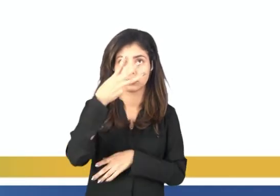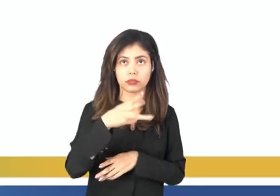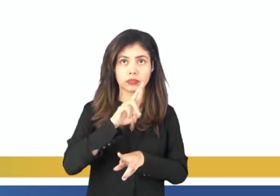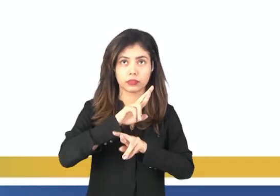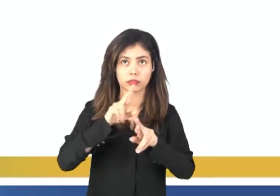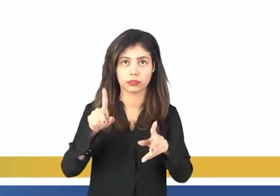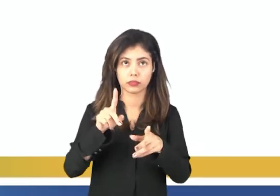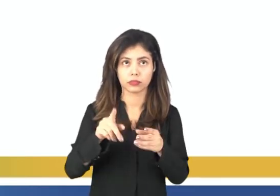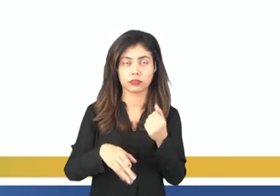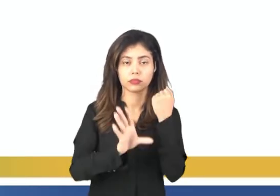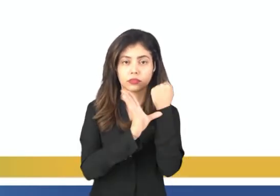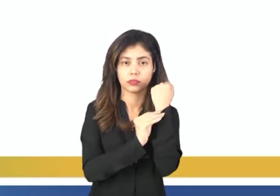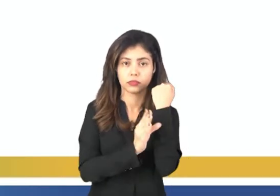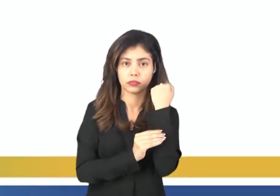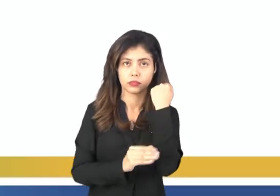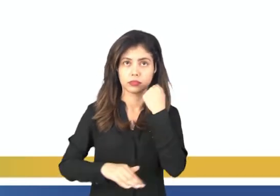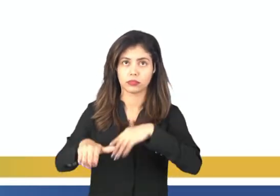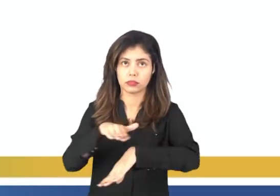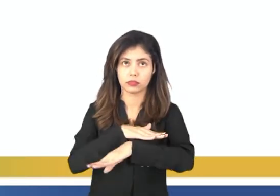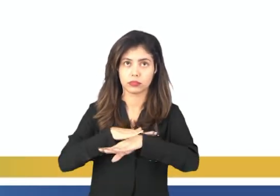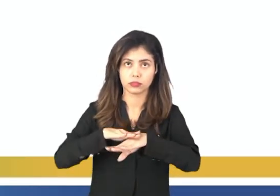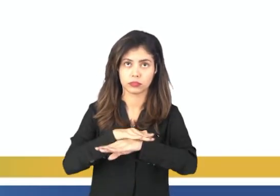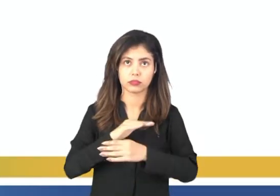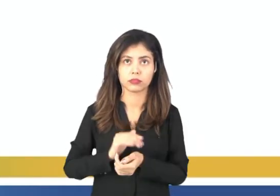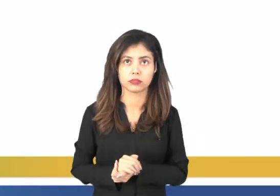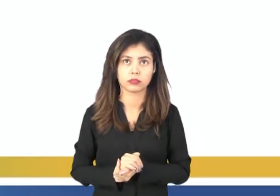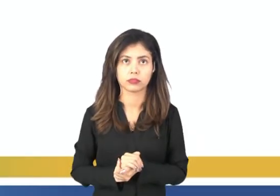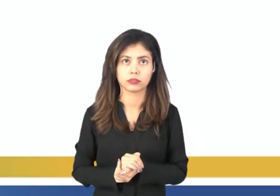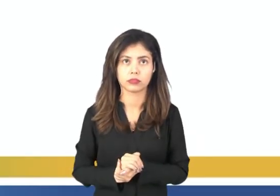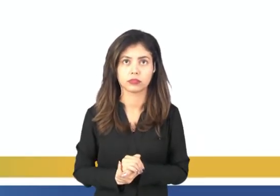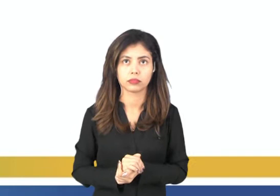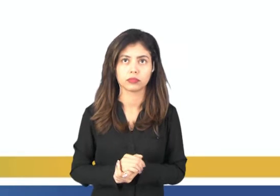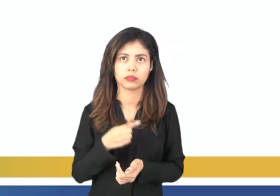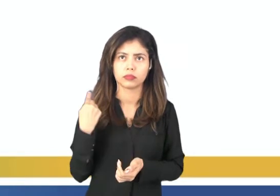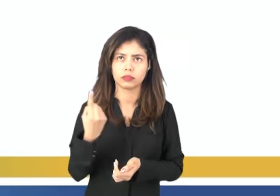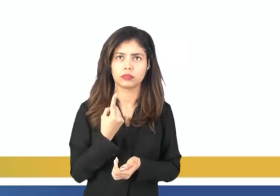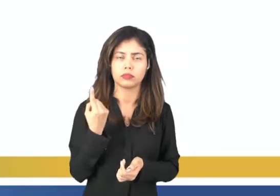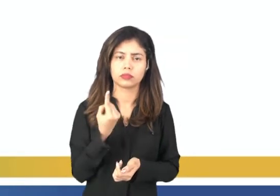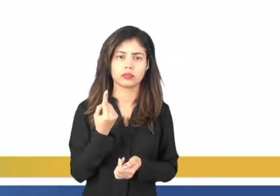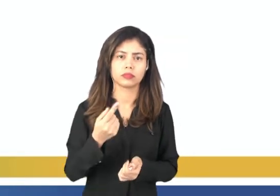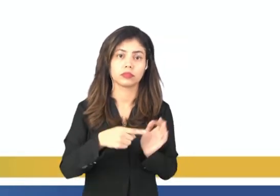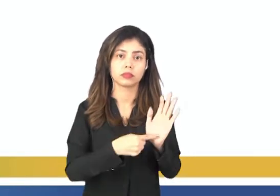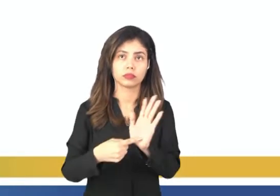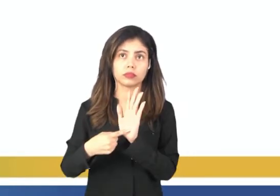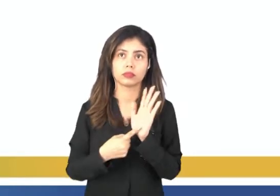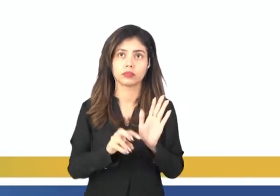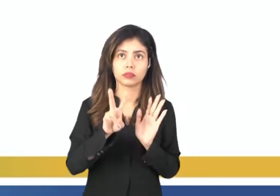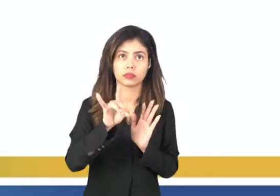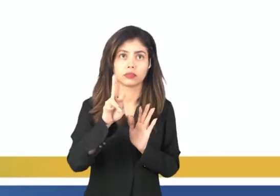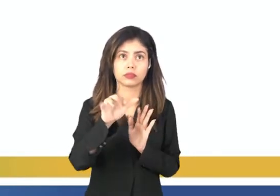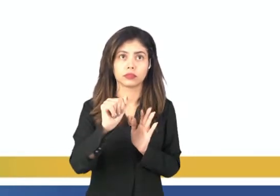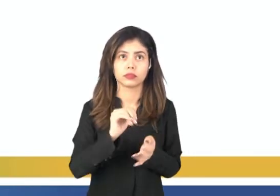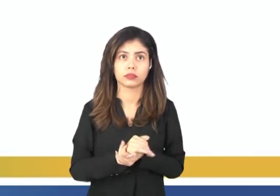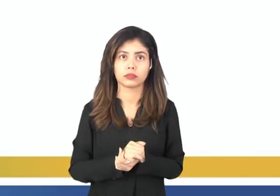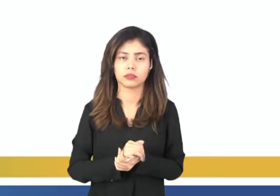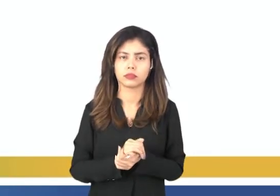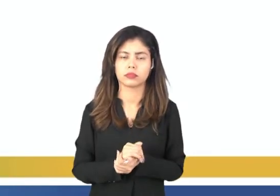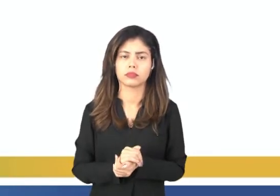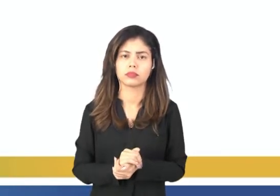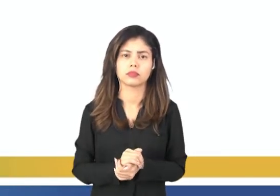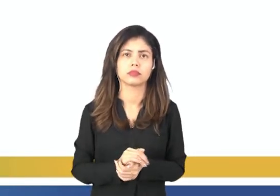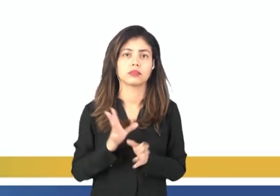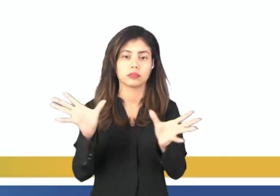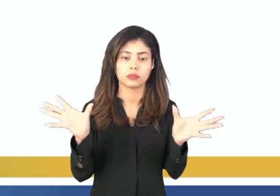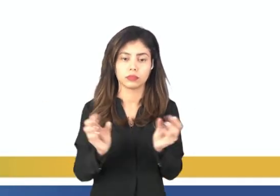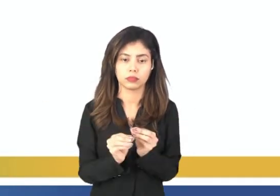encontrados três tipos diferentes de tecido muscular o único músculo que apresenta ao contração voluntária ou seja